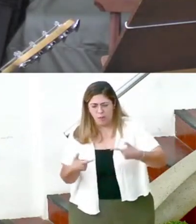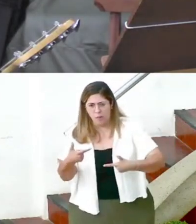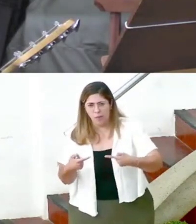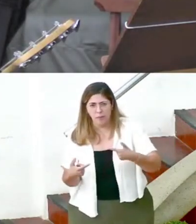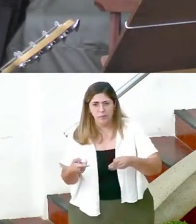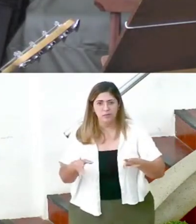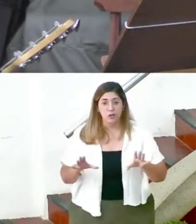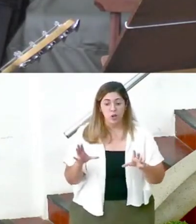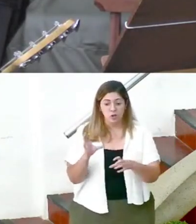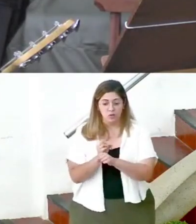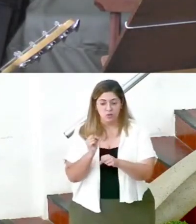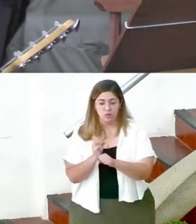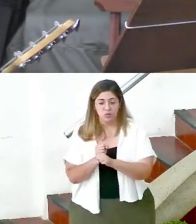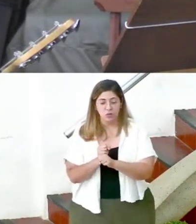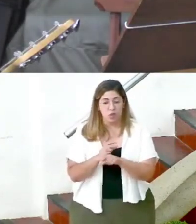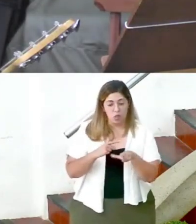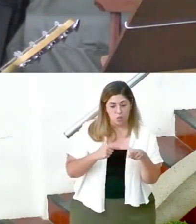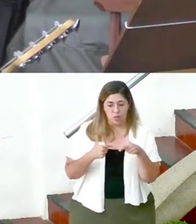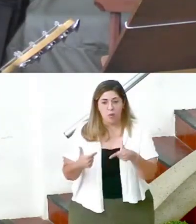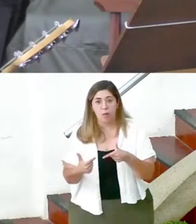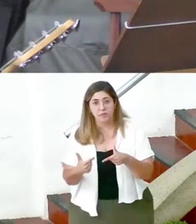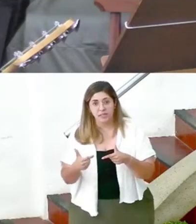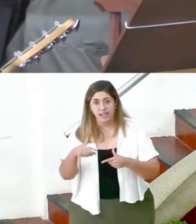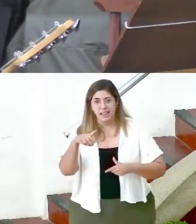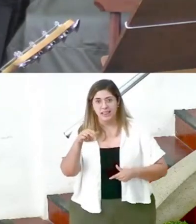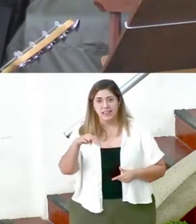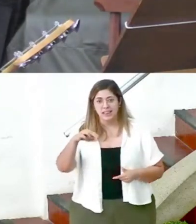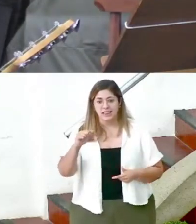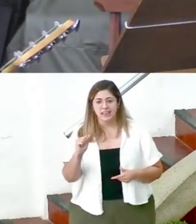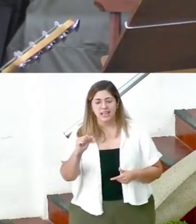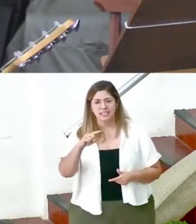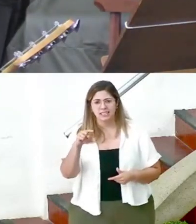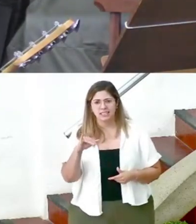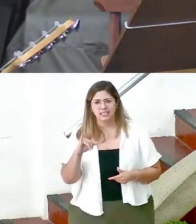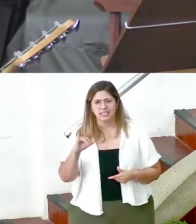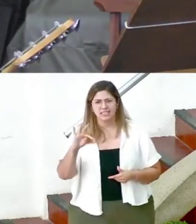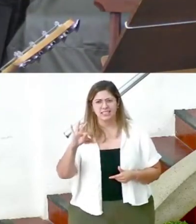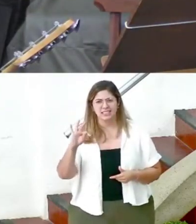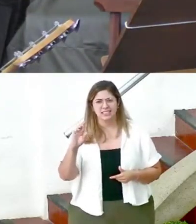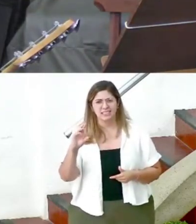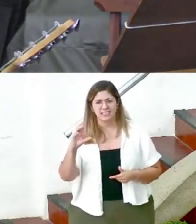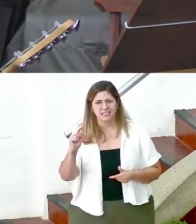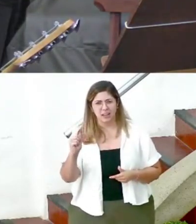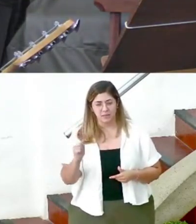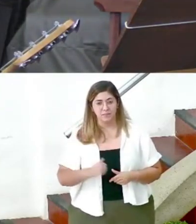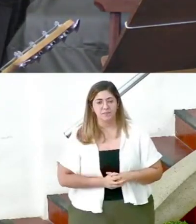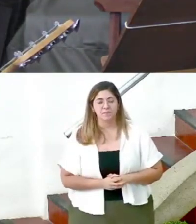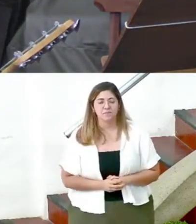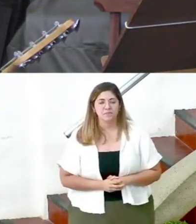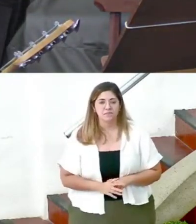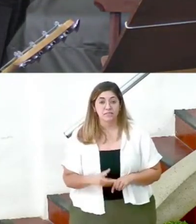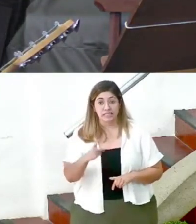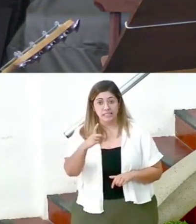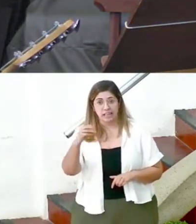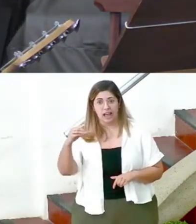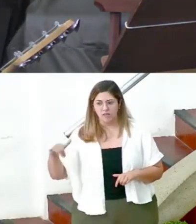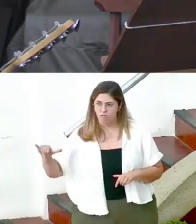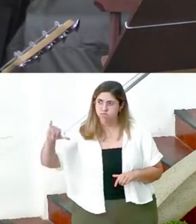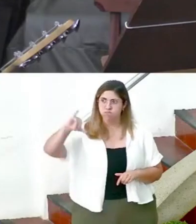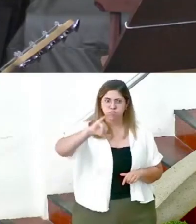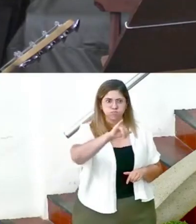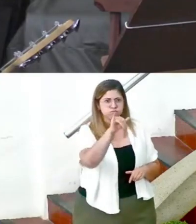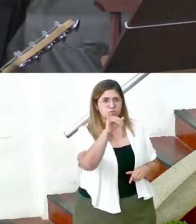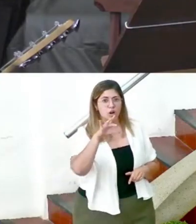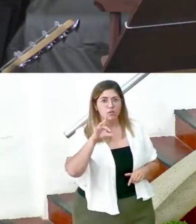Inglaterra, atravessavam o Canal da Mancha e bombardeavam o território alemão. Numa das suas missões, 10 aviões, só